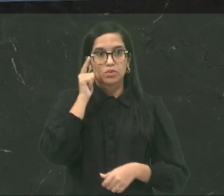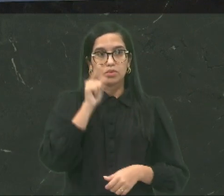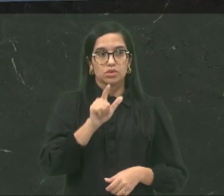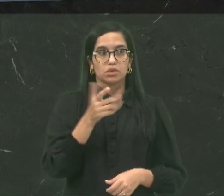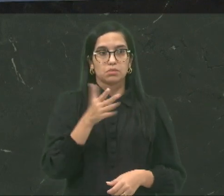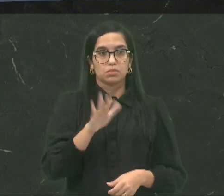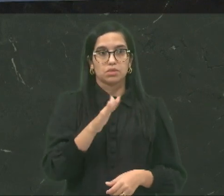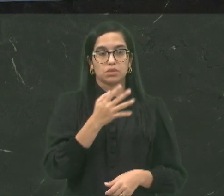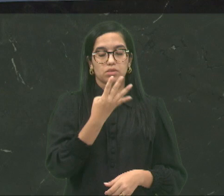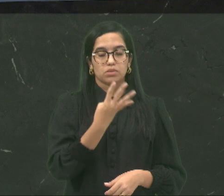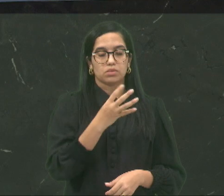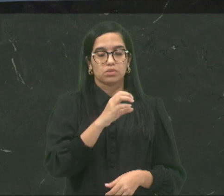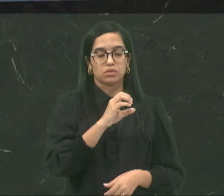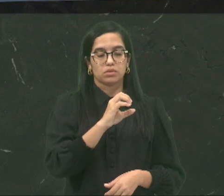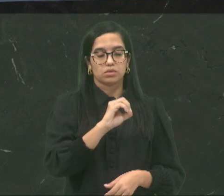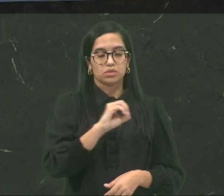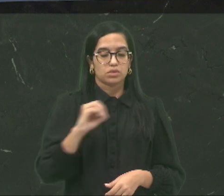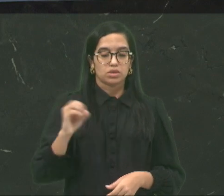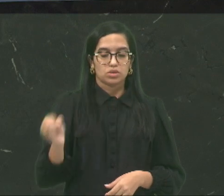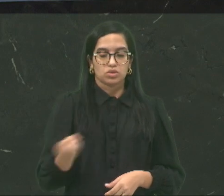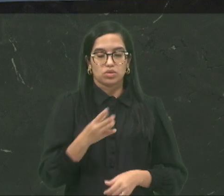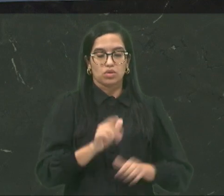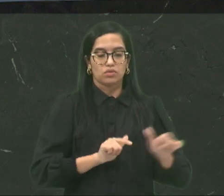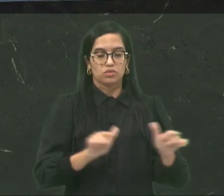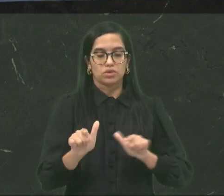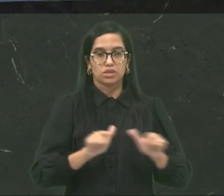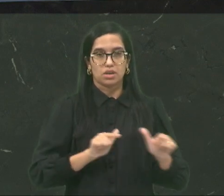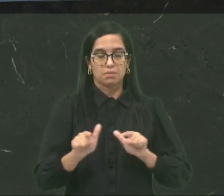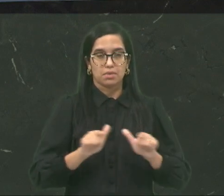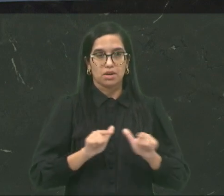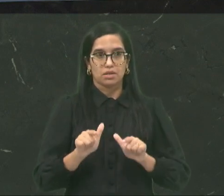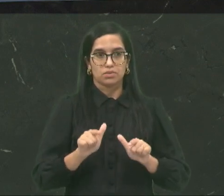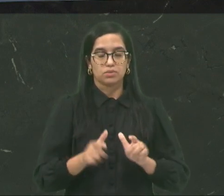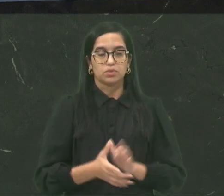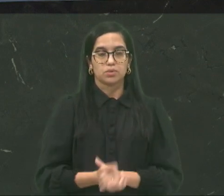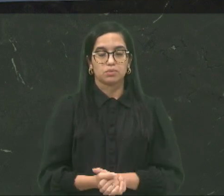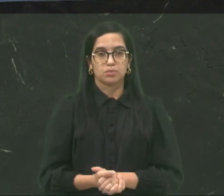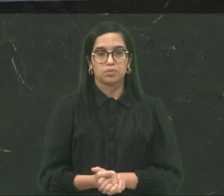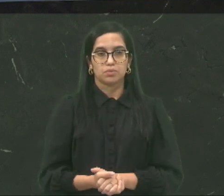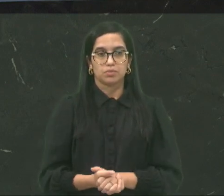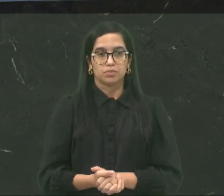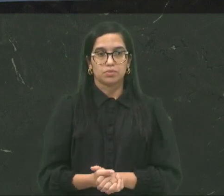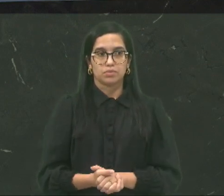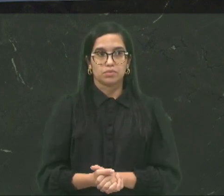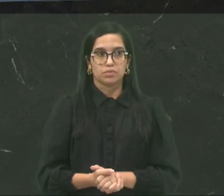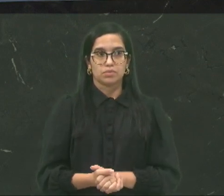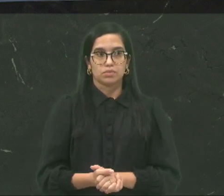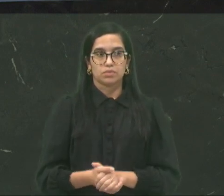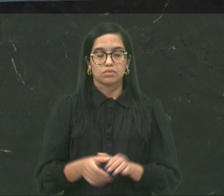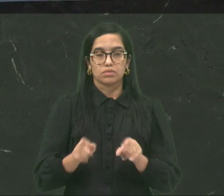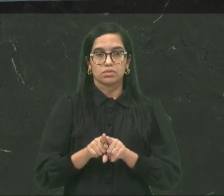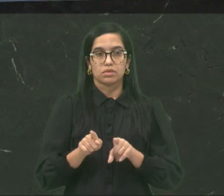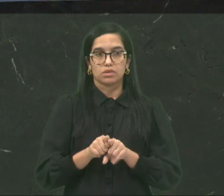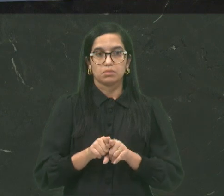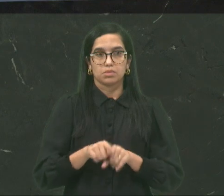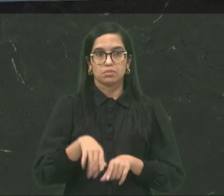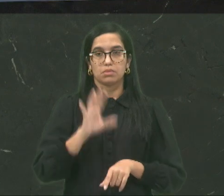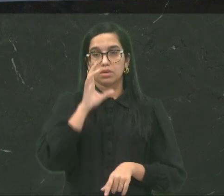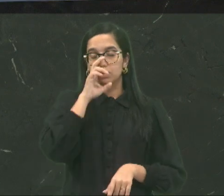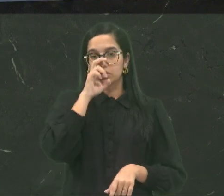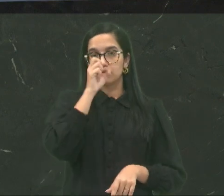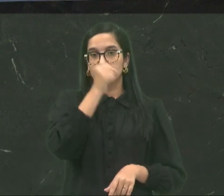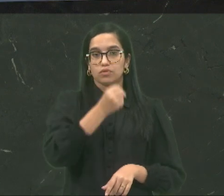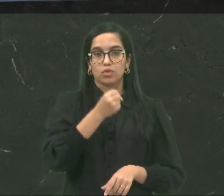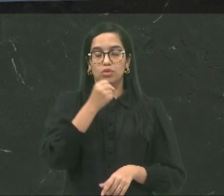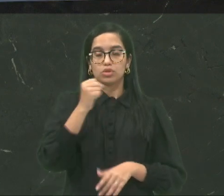de 400 empregos diretos e indiretos, fortalecendo assim o empreendedorismo e também